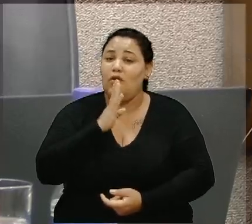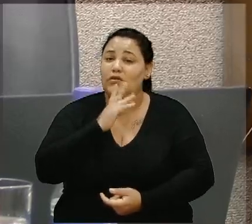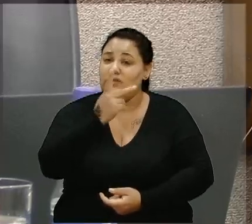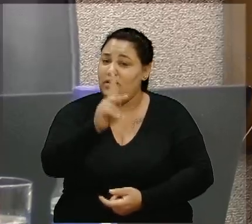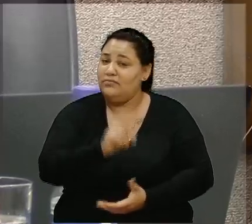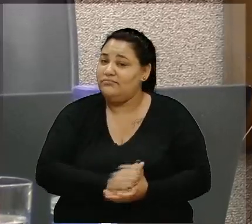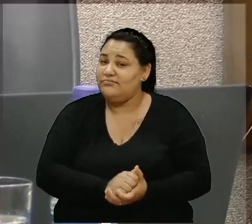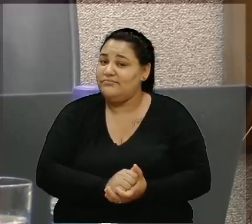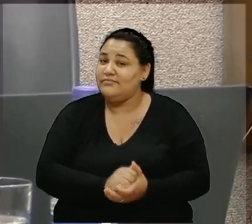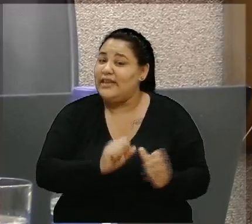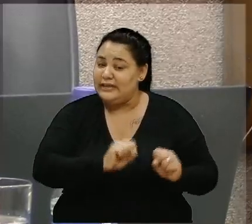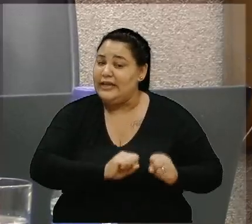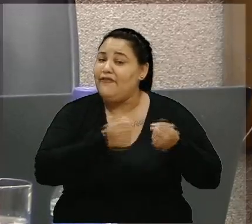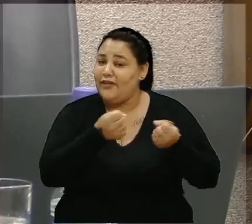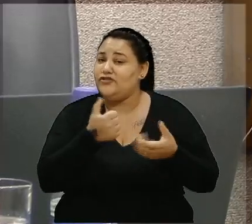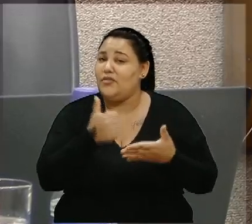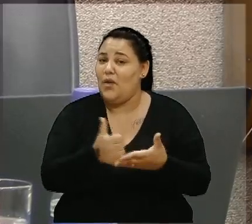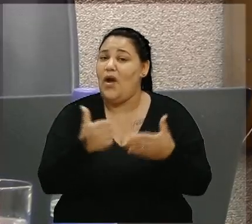aí abertamente.